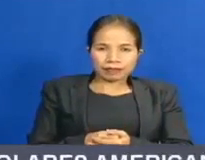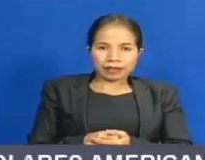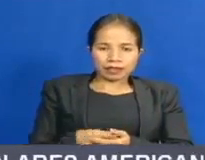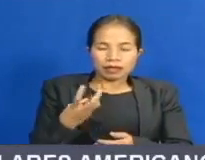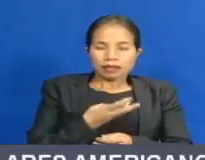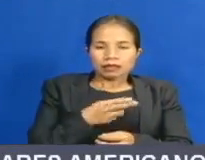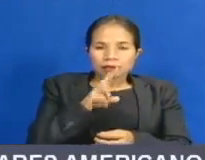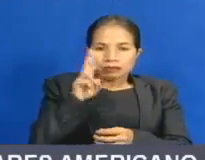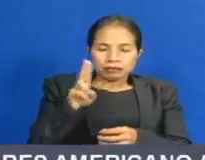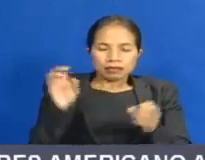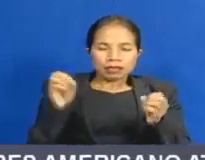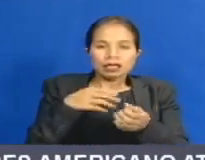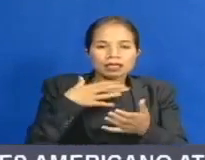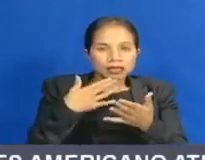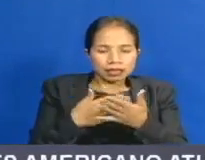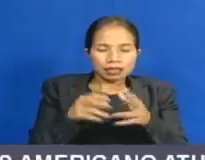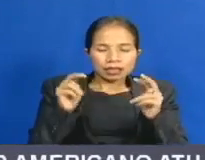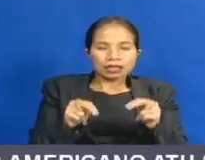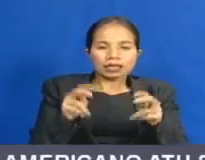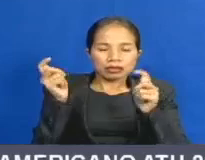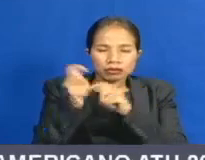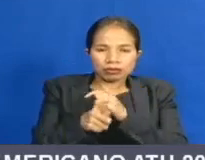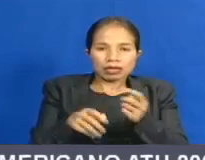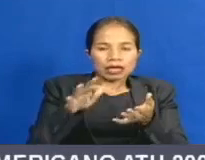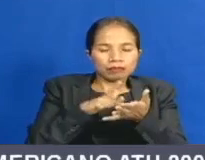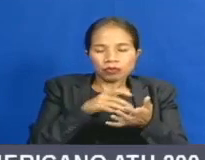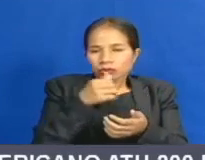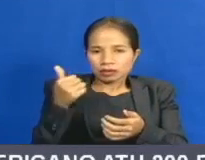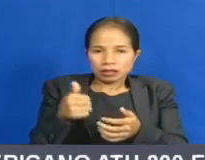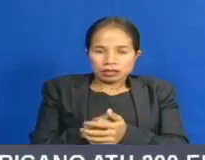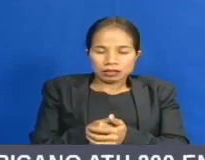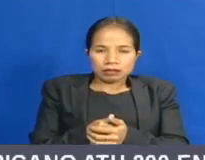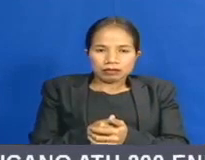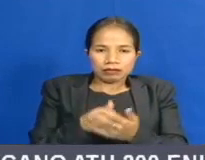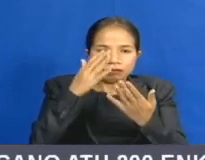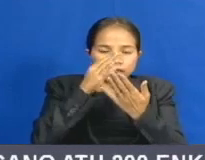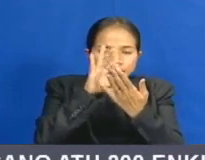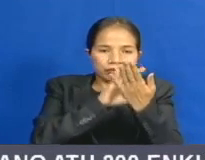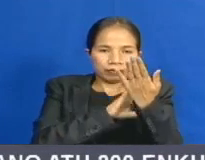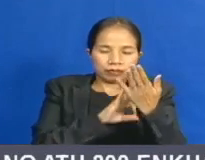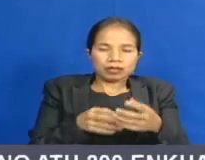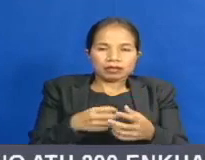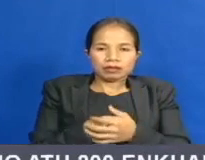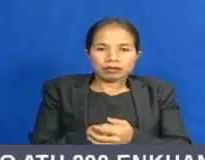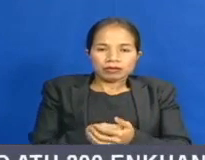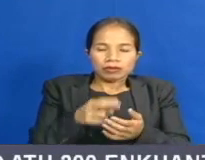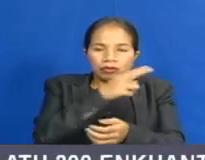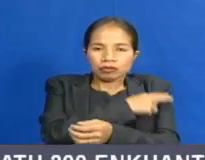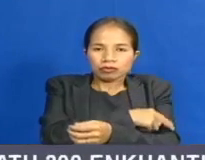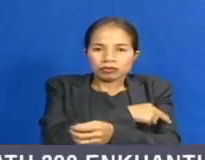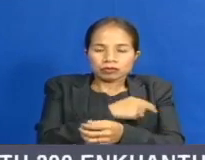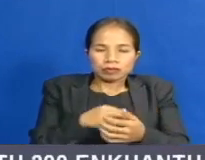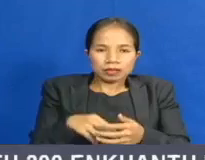uza ceftriaxone lapasa, ami tengke troka ba antibiotik nebe mak asliu. Farmaku, Vigilancia, Direção Nacional Farmácia, no